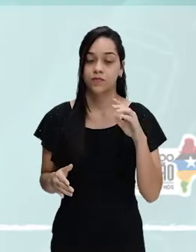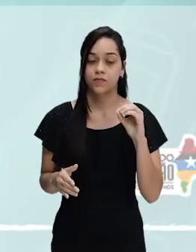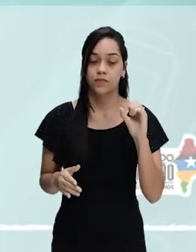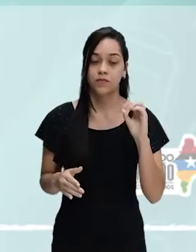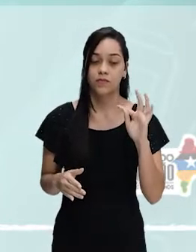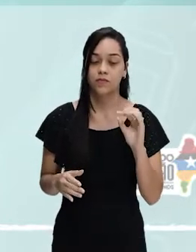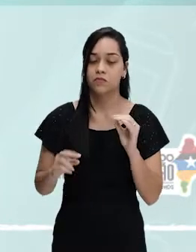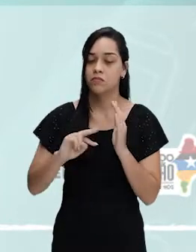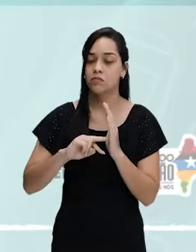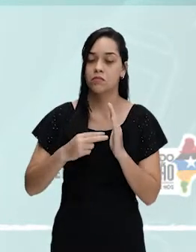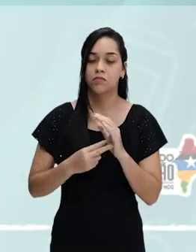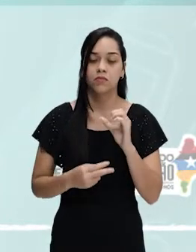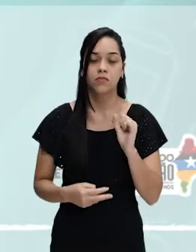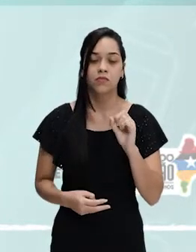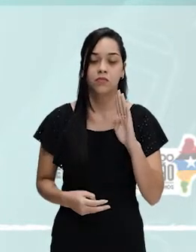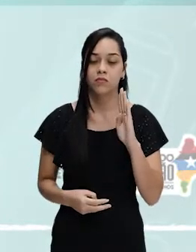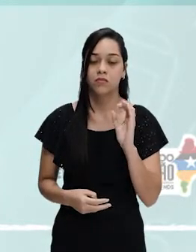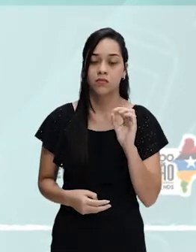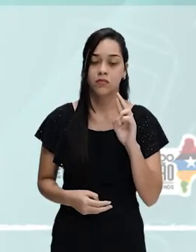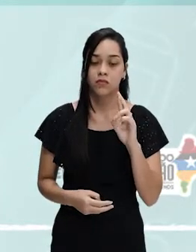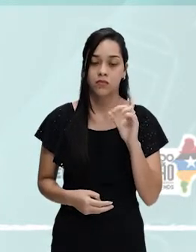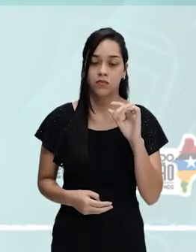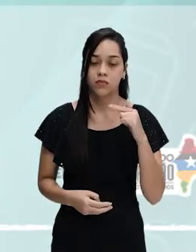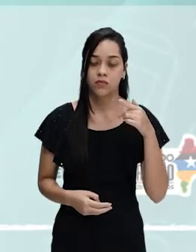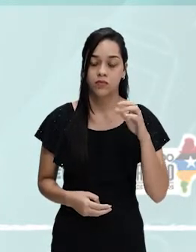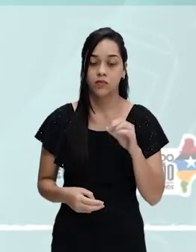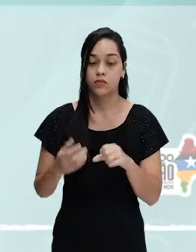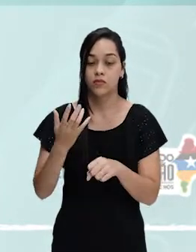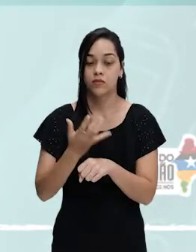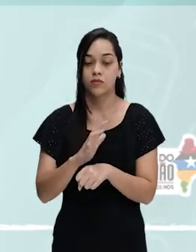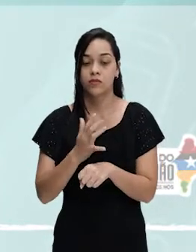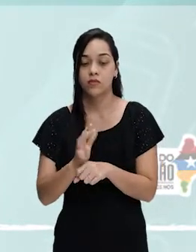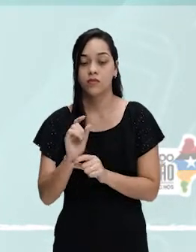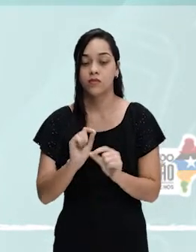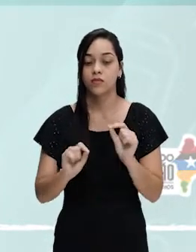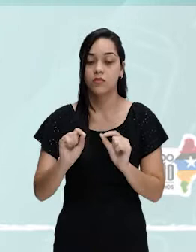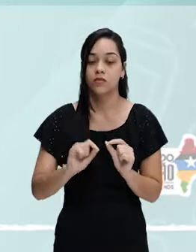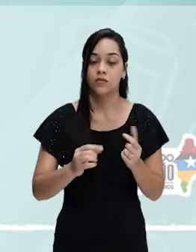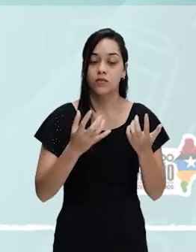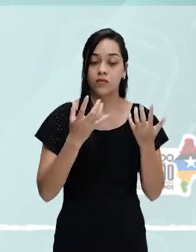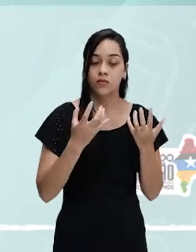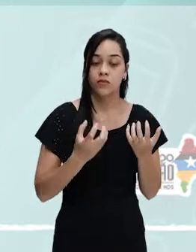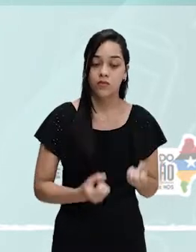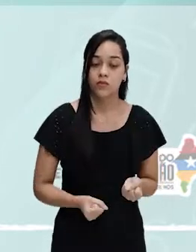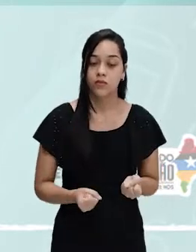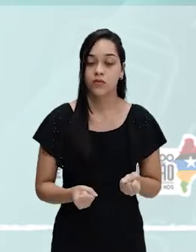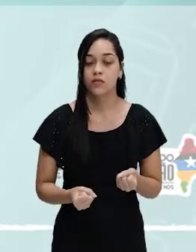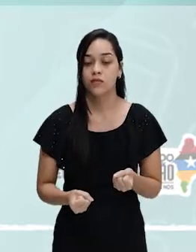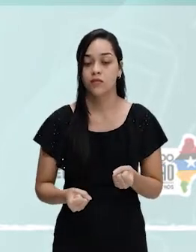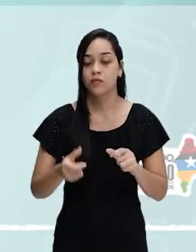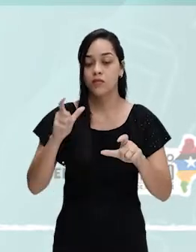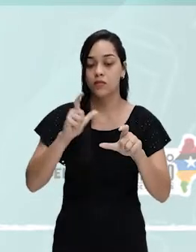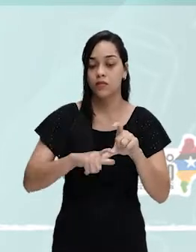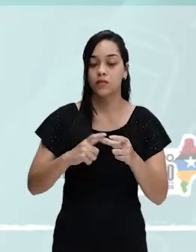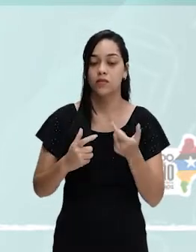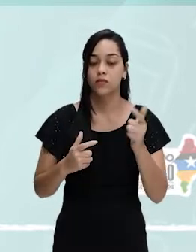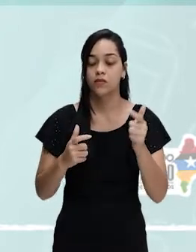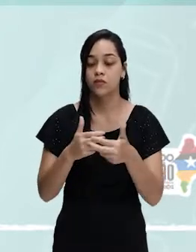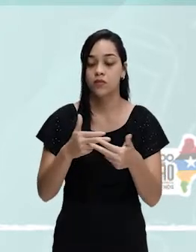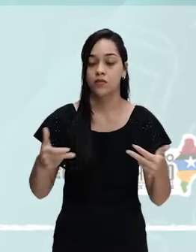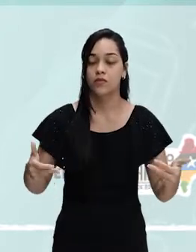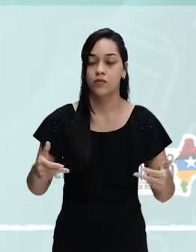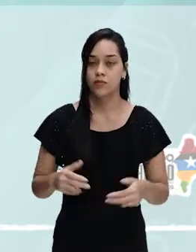é subordinação? É a ação ou efeito de subordinar, de submeter, de colocar algo